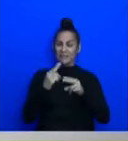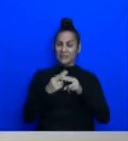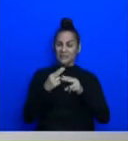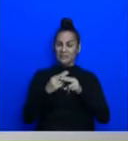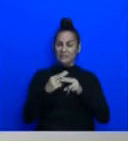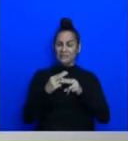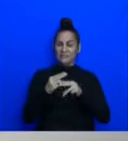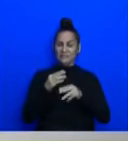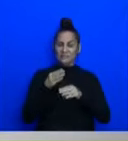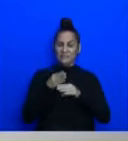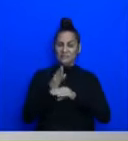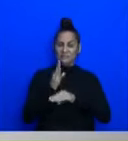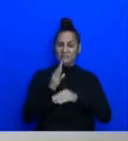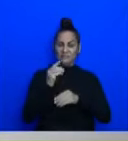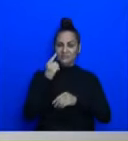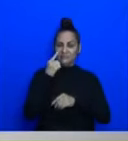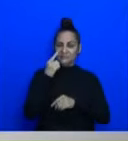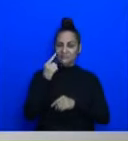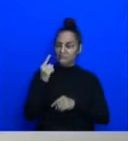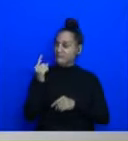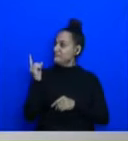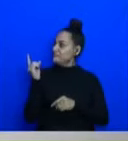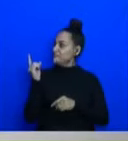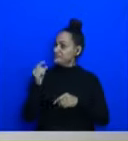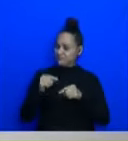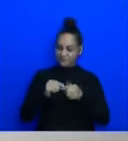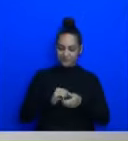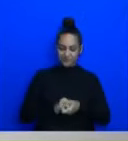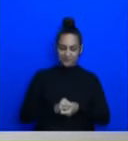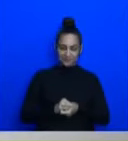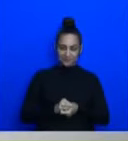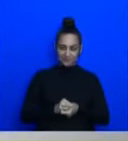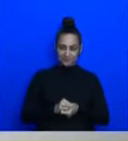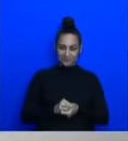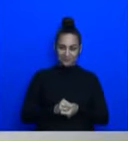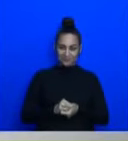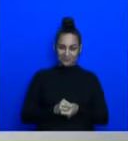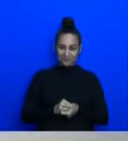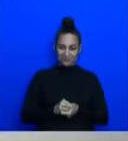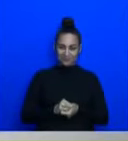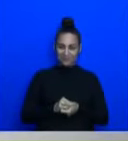no endereço loterias.caixa.gov.br. Sorteio validado.